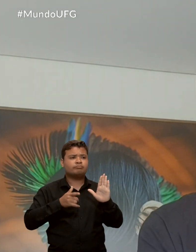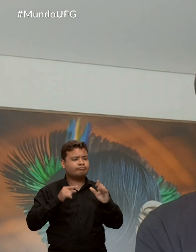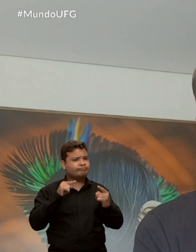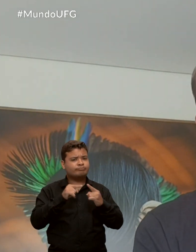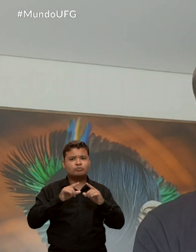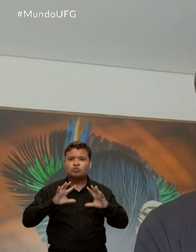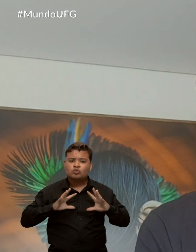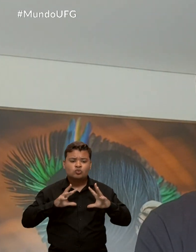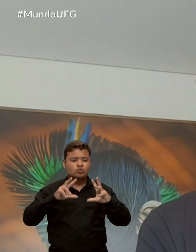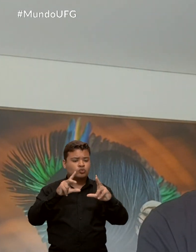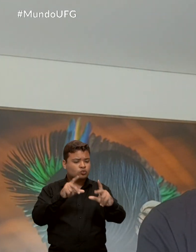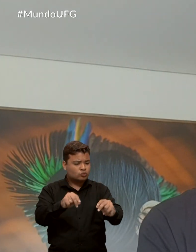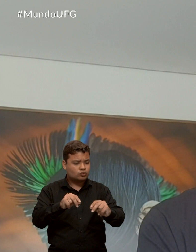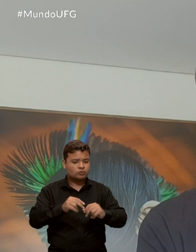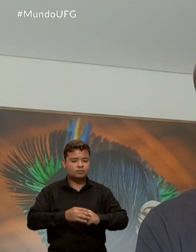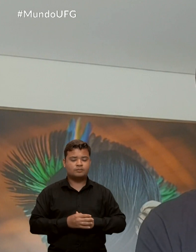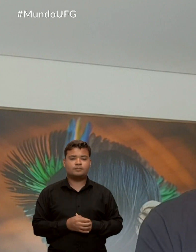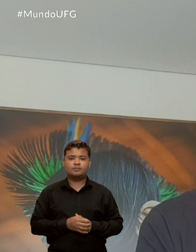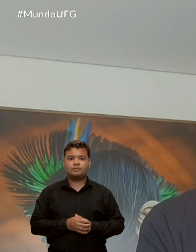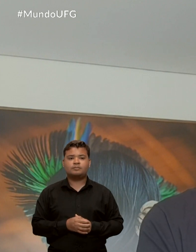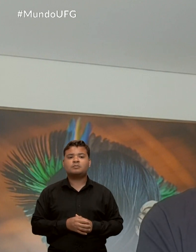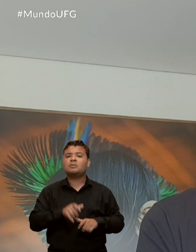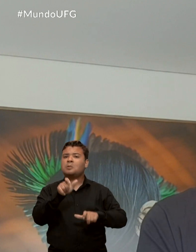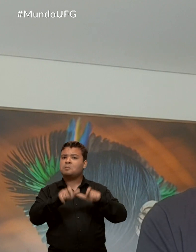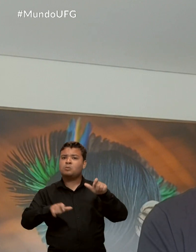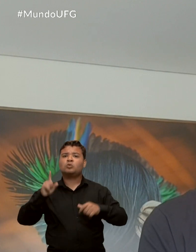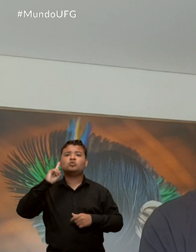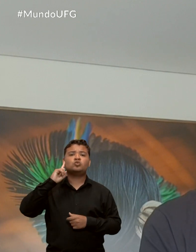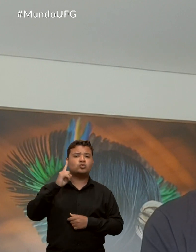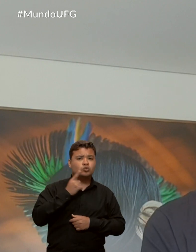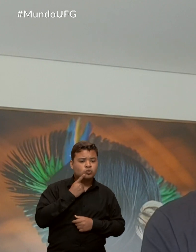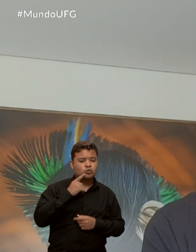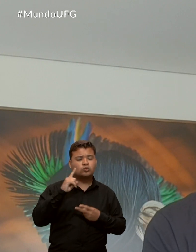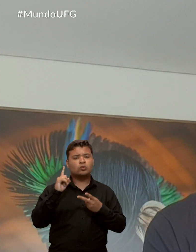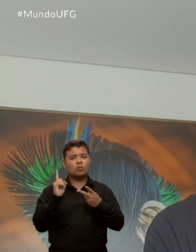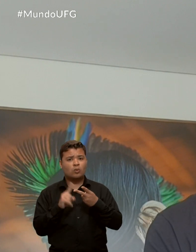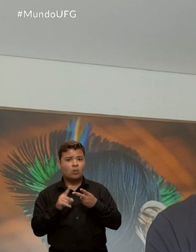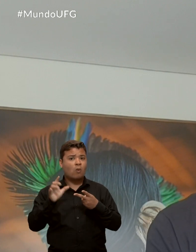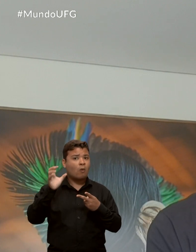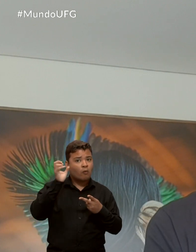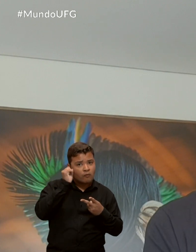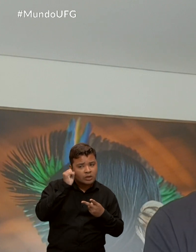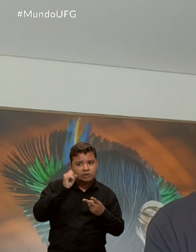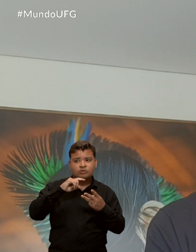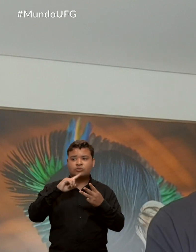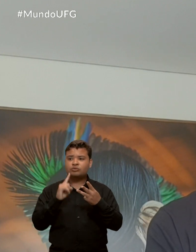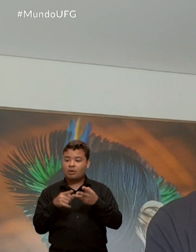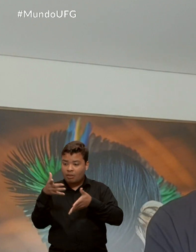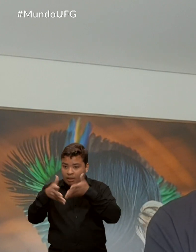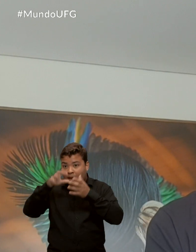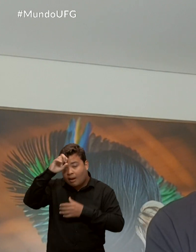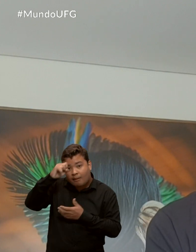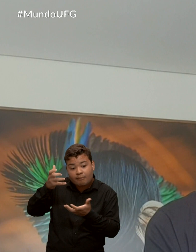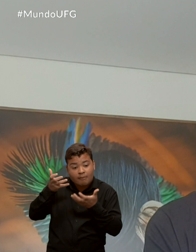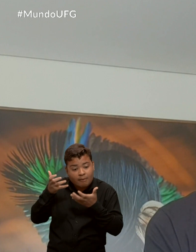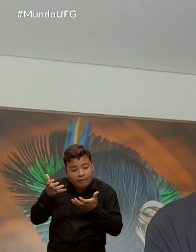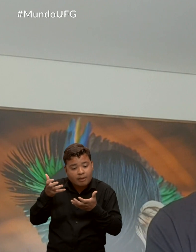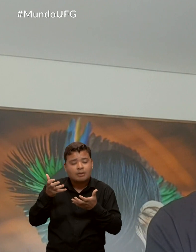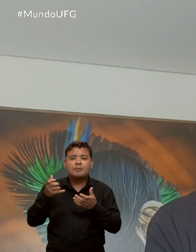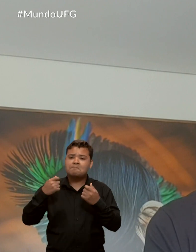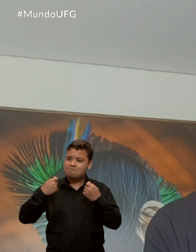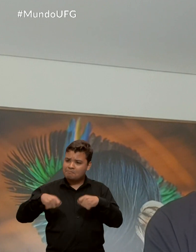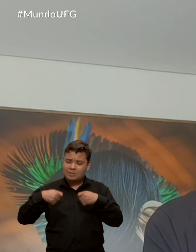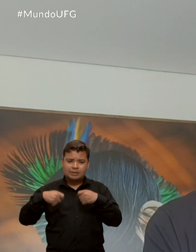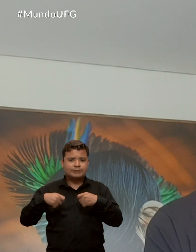né? Quem é surdo, quem é ouvinte, quem está buscando aprender Libras, então tem que atender a